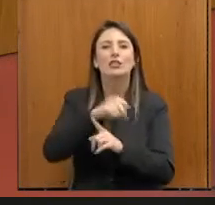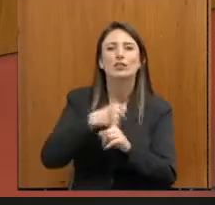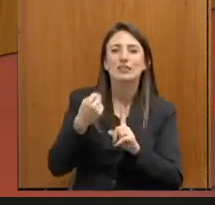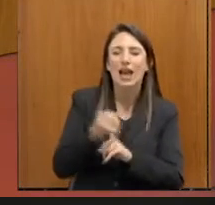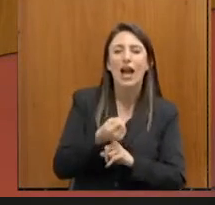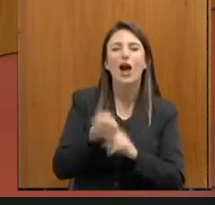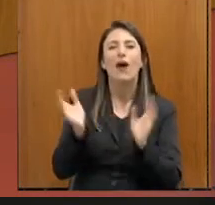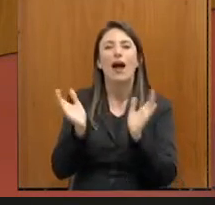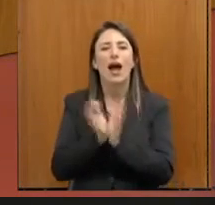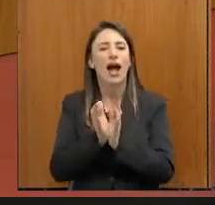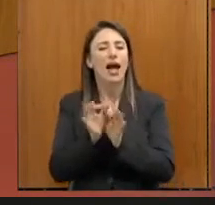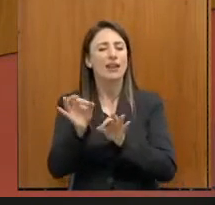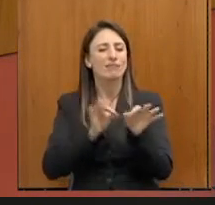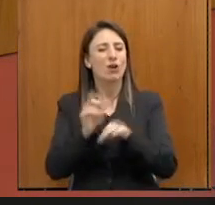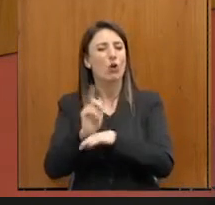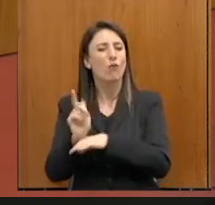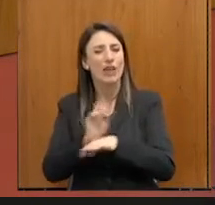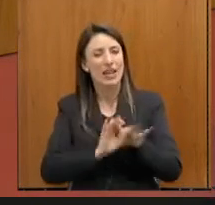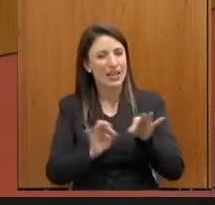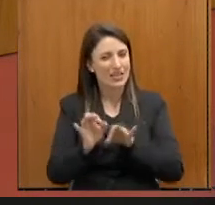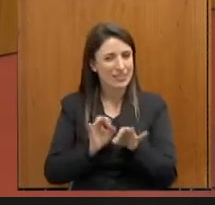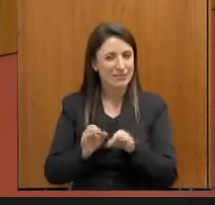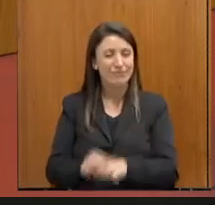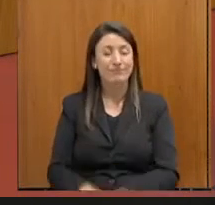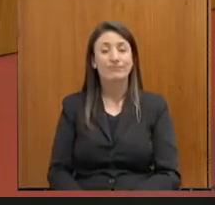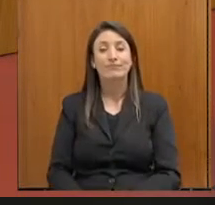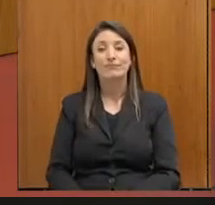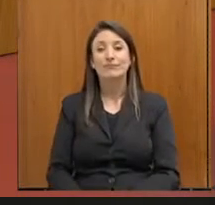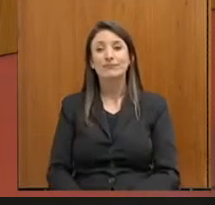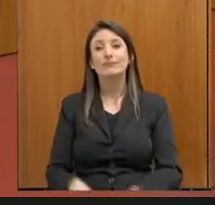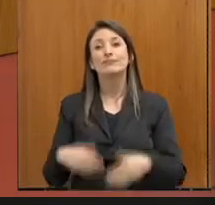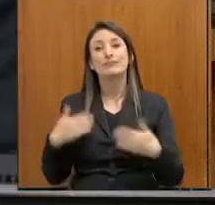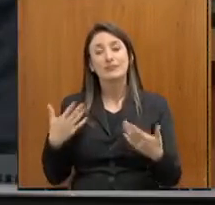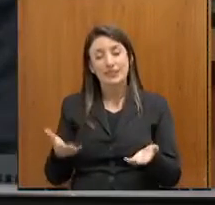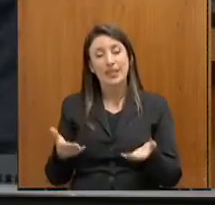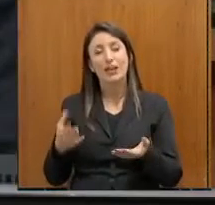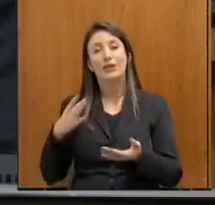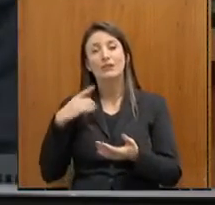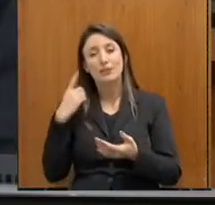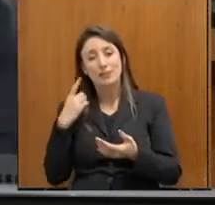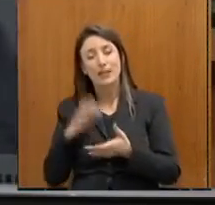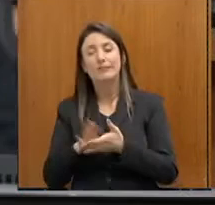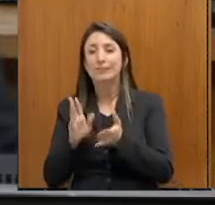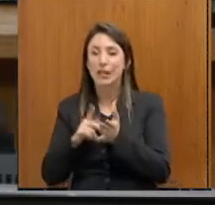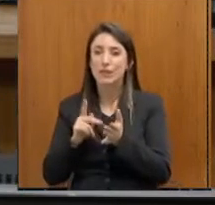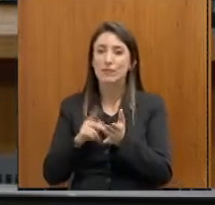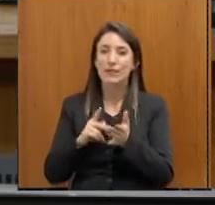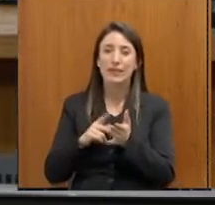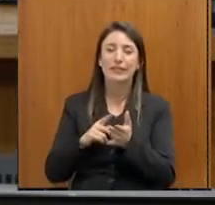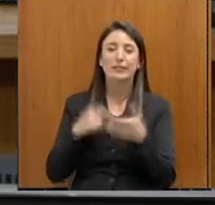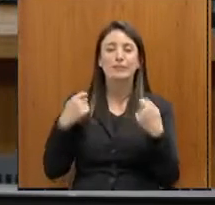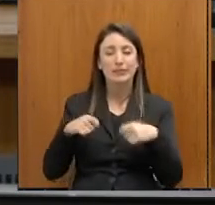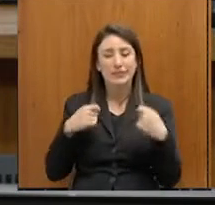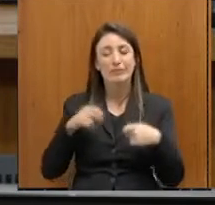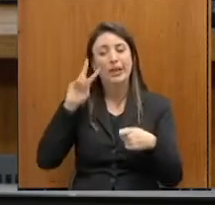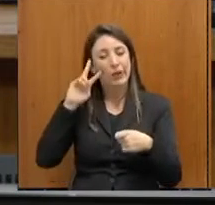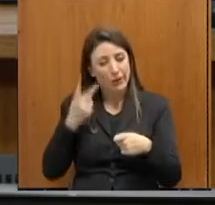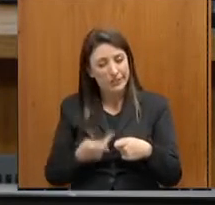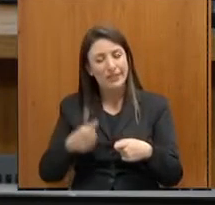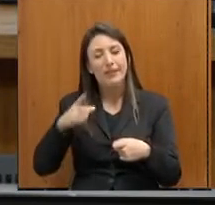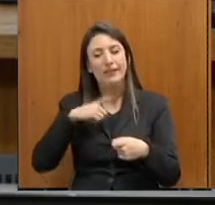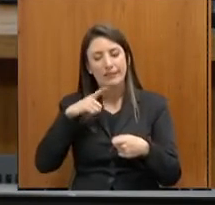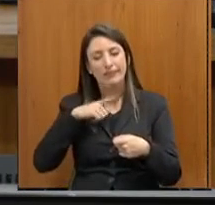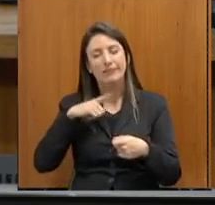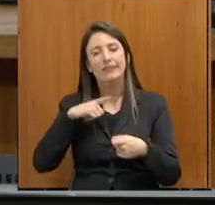sobre a situação atual Deputado é realmente é temos que reconhecer né uma situação de crise hídrica